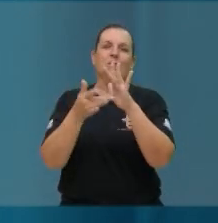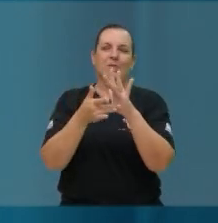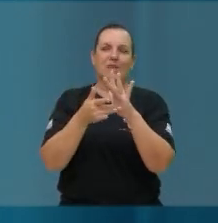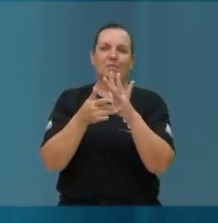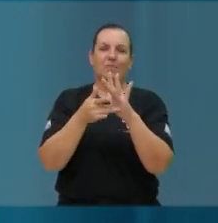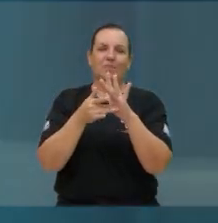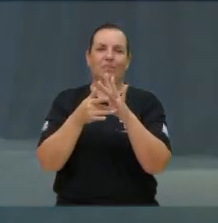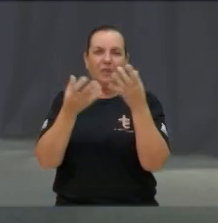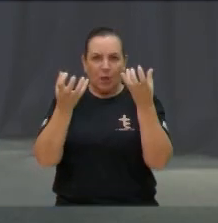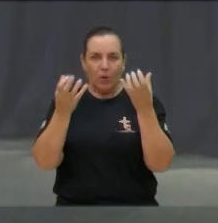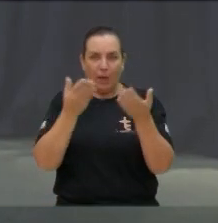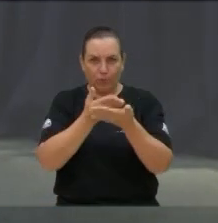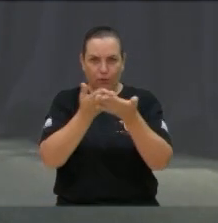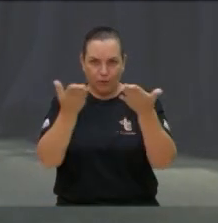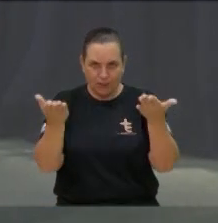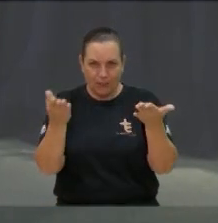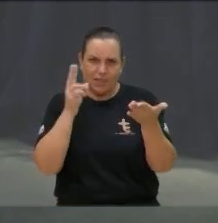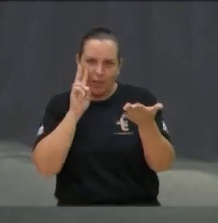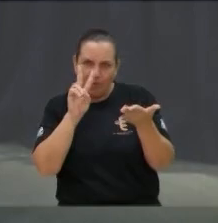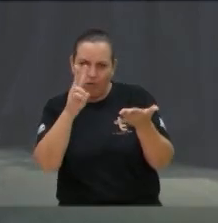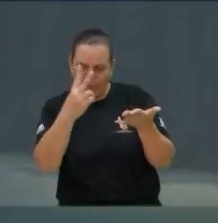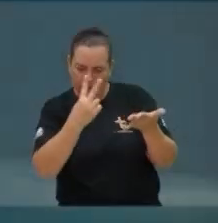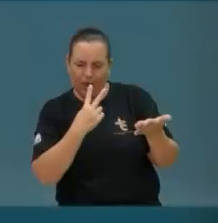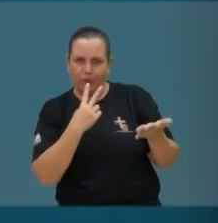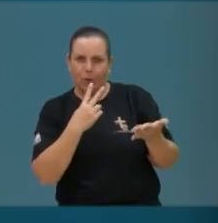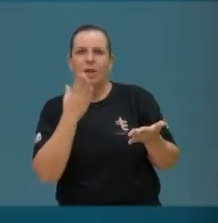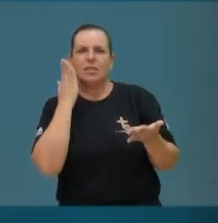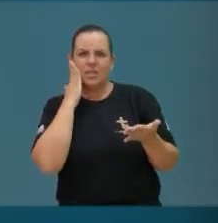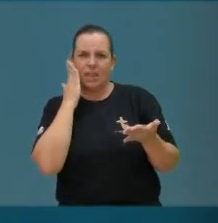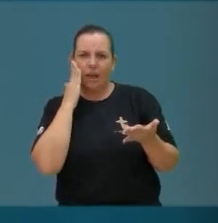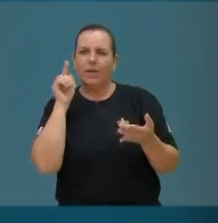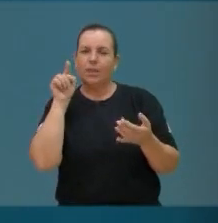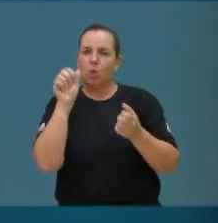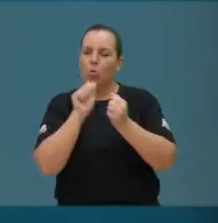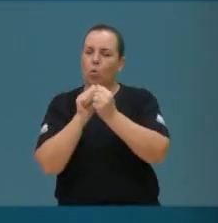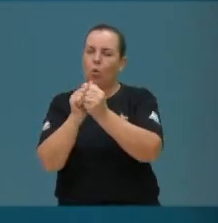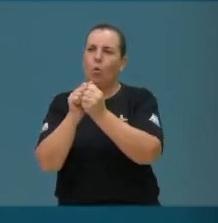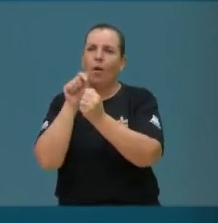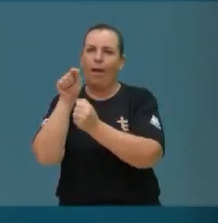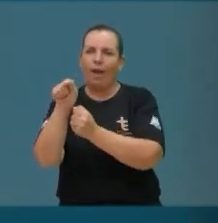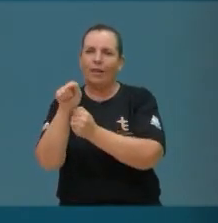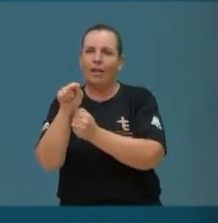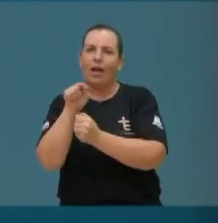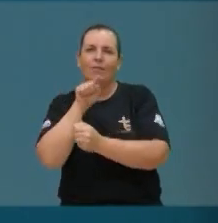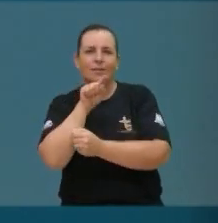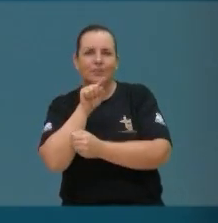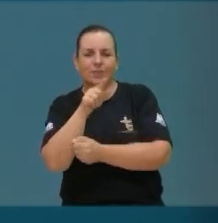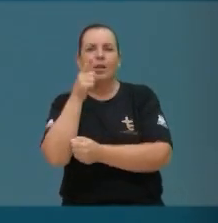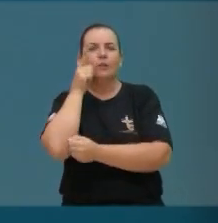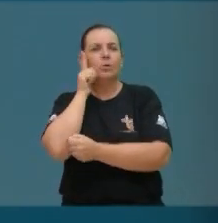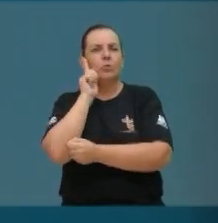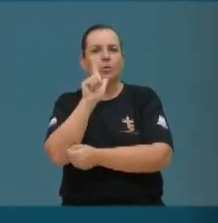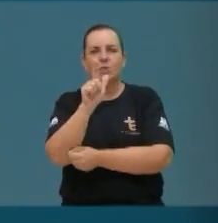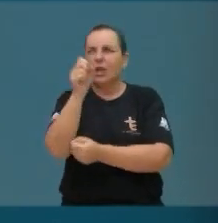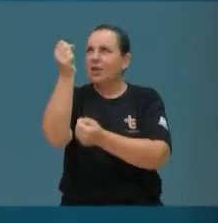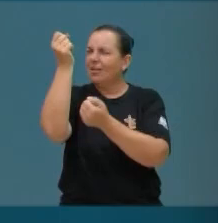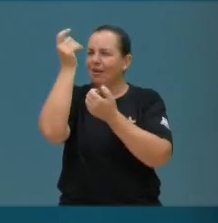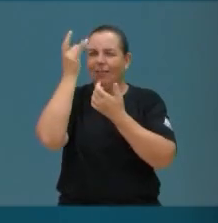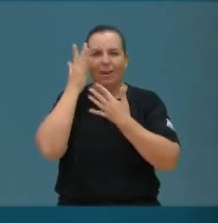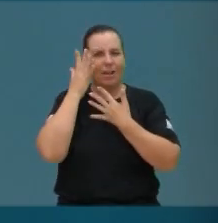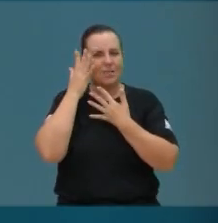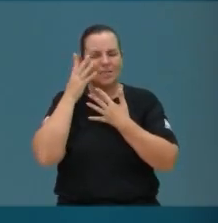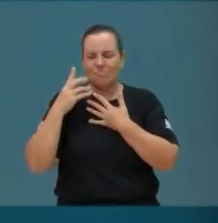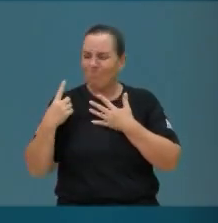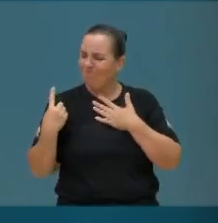Eu quero que você que está me vendo, saiba que com ela, você consegue graças